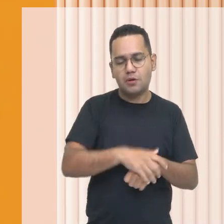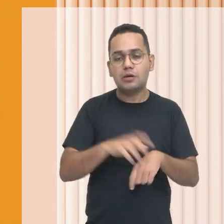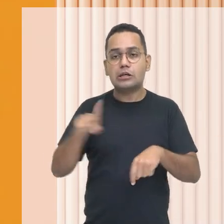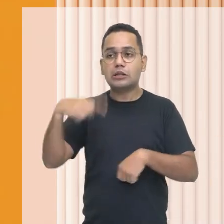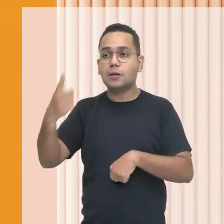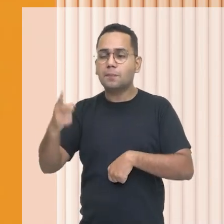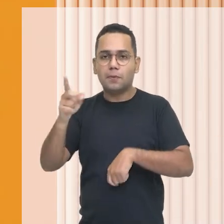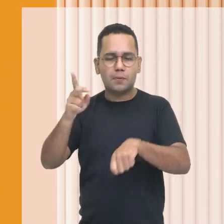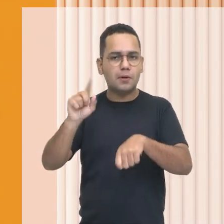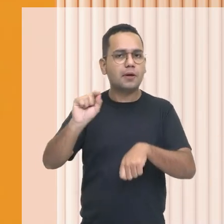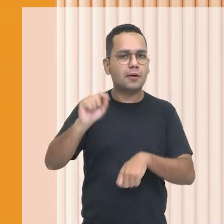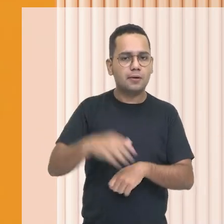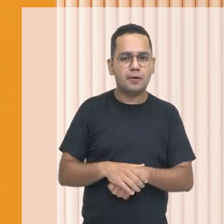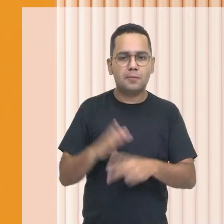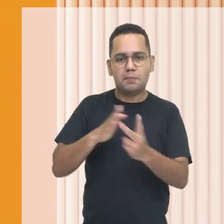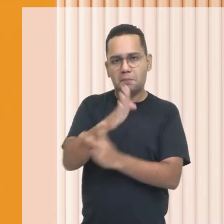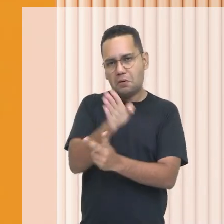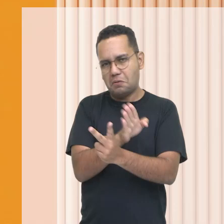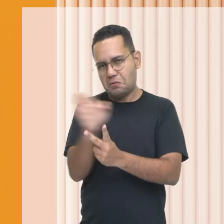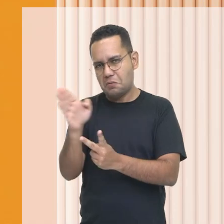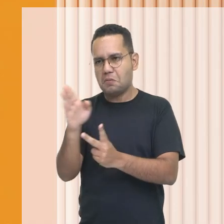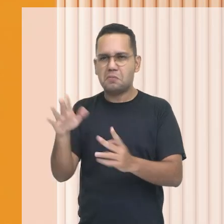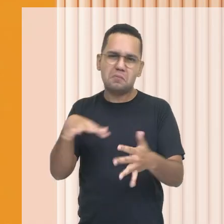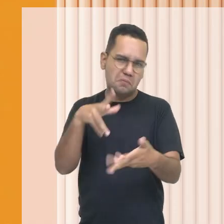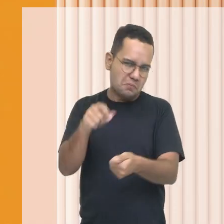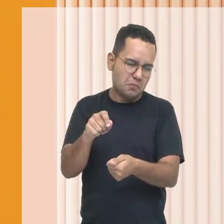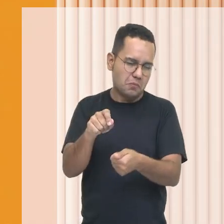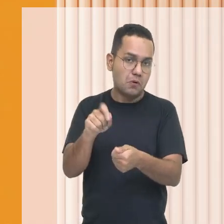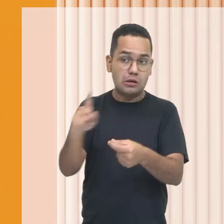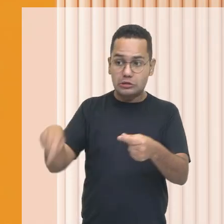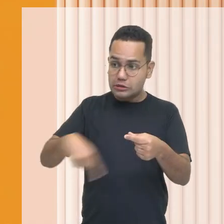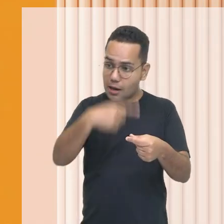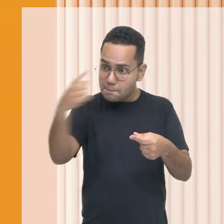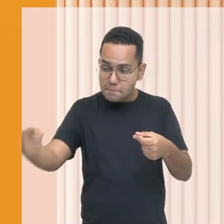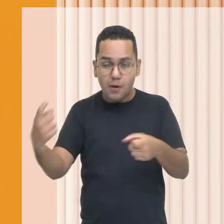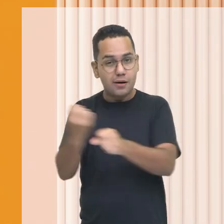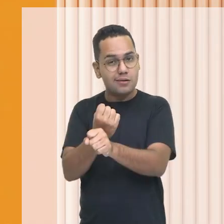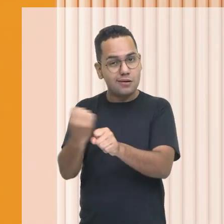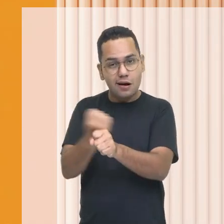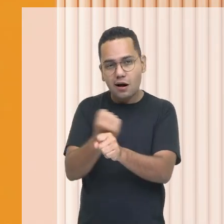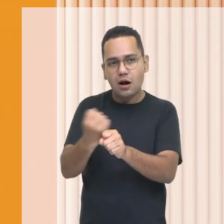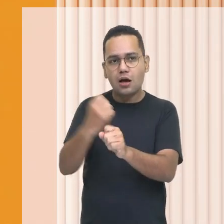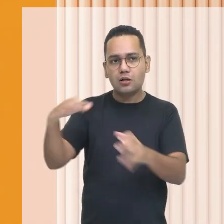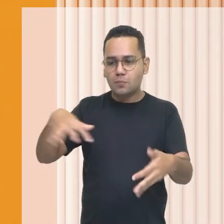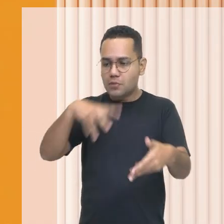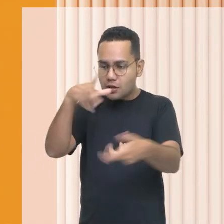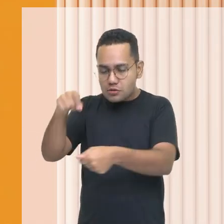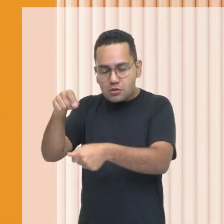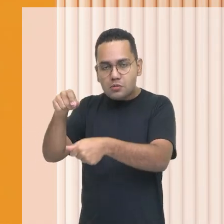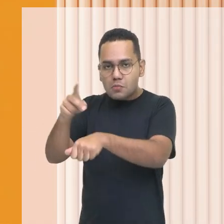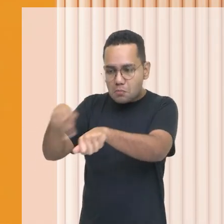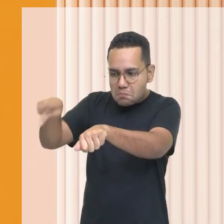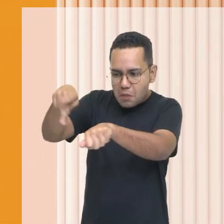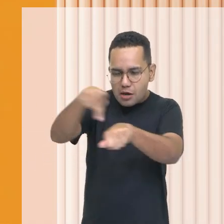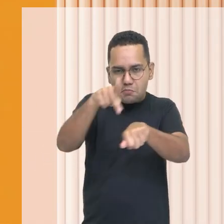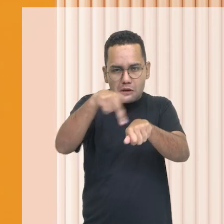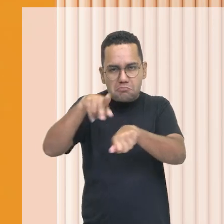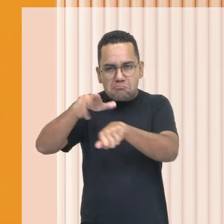do mundo, né, que agora é um mundo multipolar e que o Brasil,